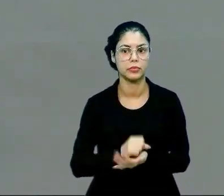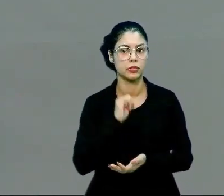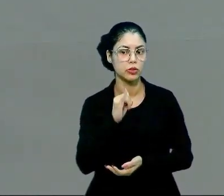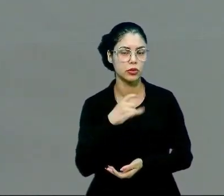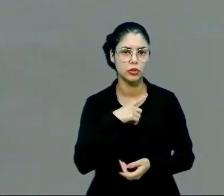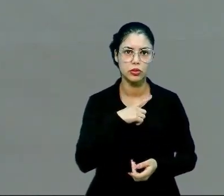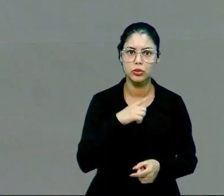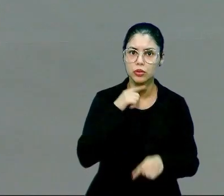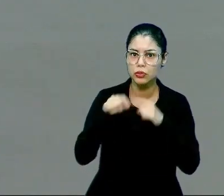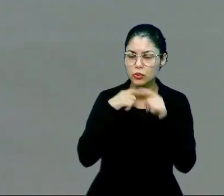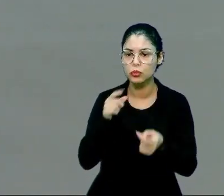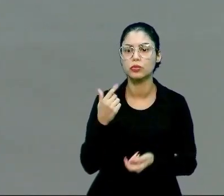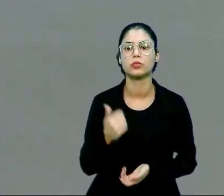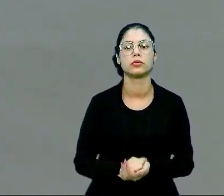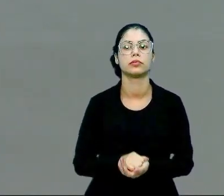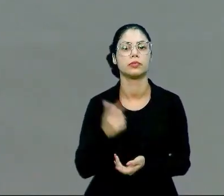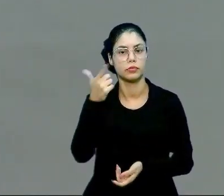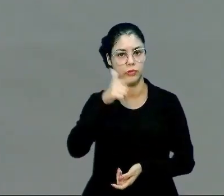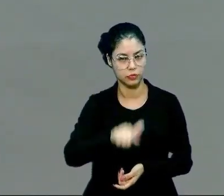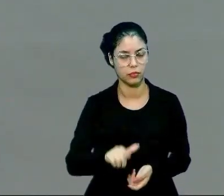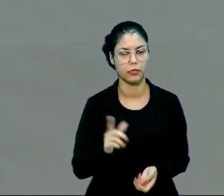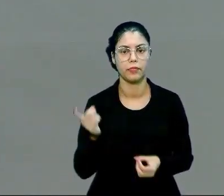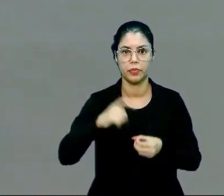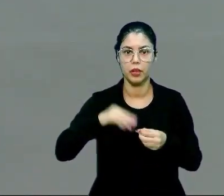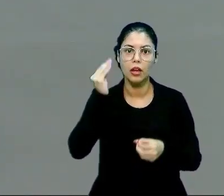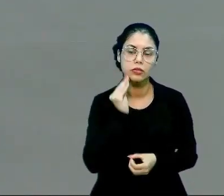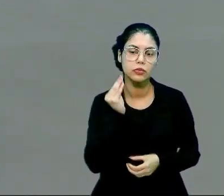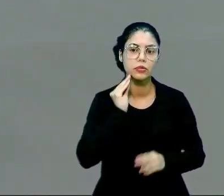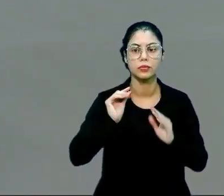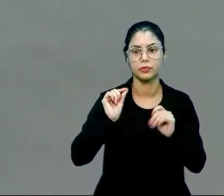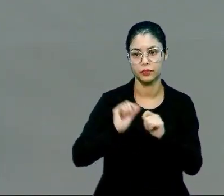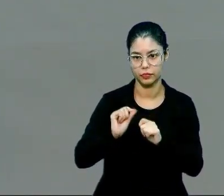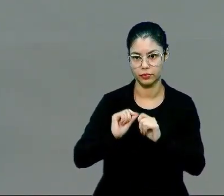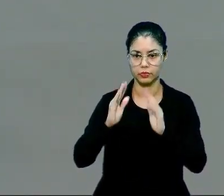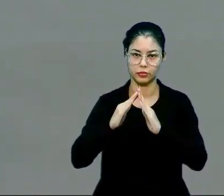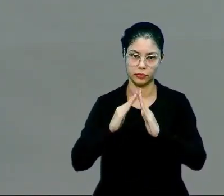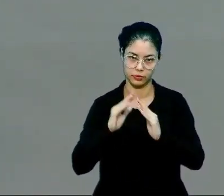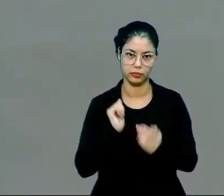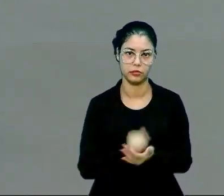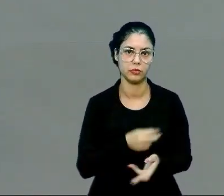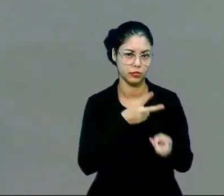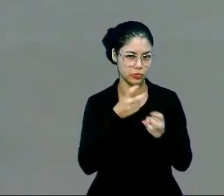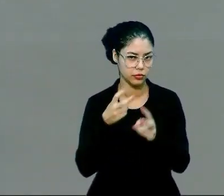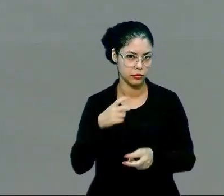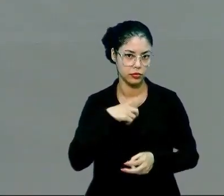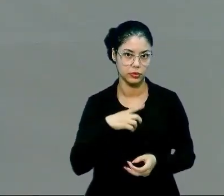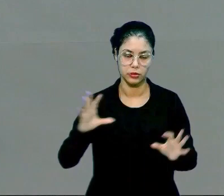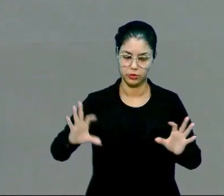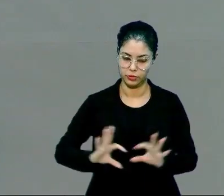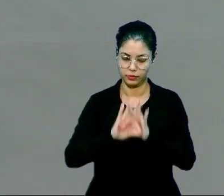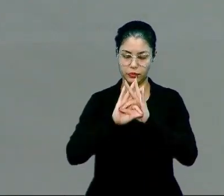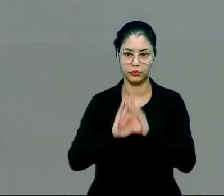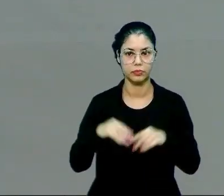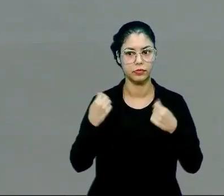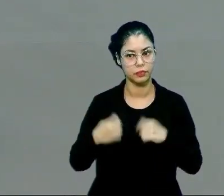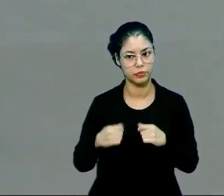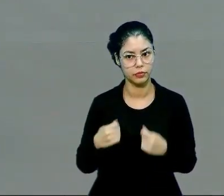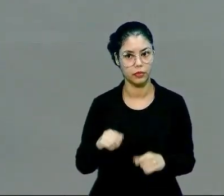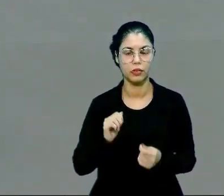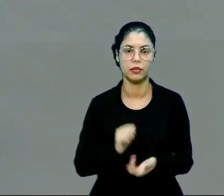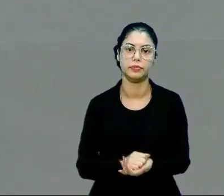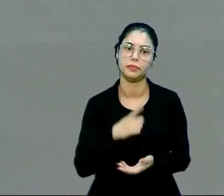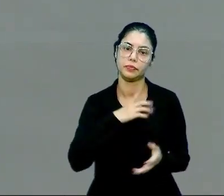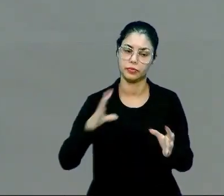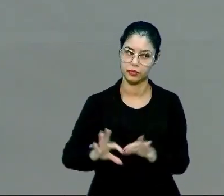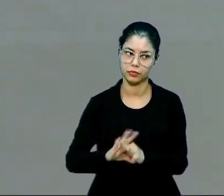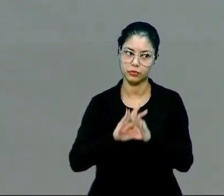tiver alguma dúvida, vá lá e reprise a aula. Tente fazer em casa. Observe se ela tem os conectivos necessários, se